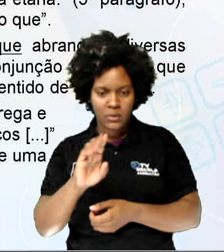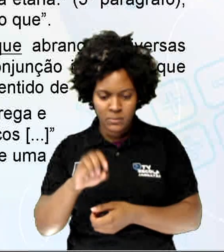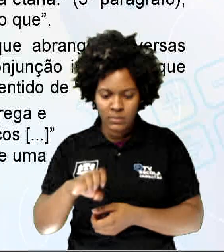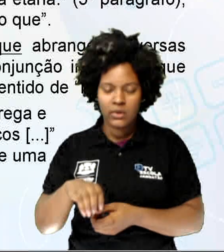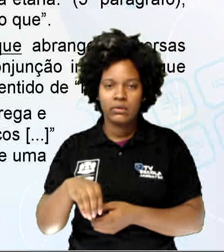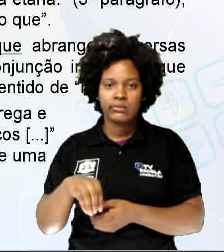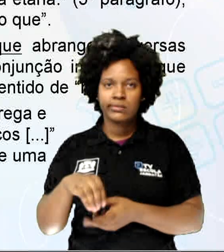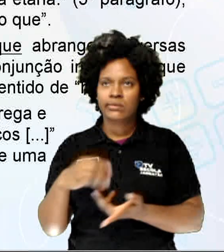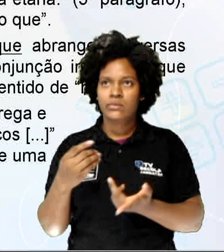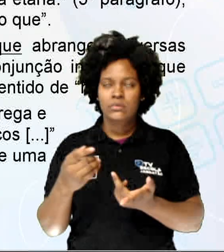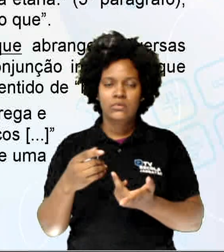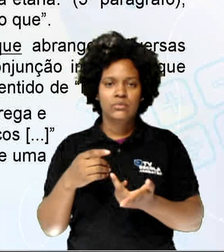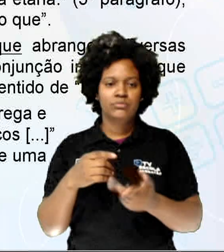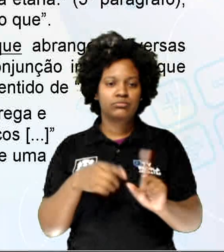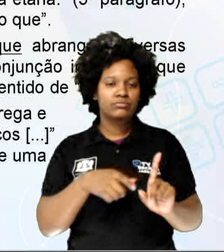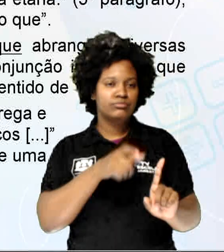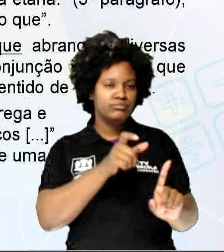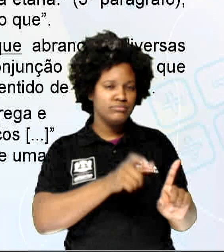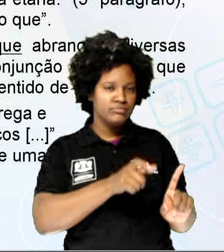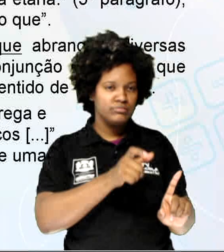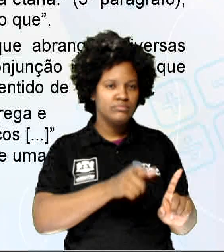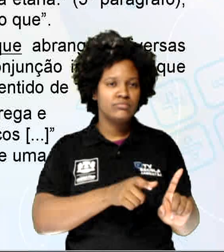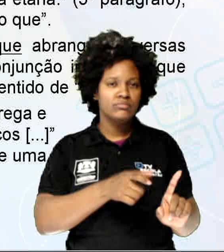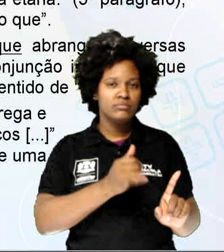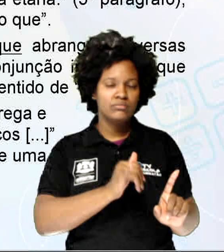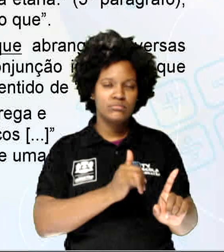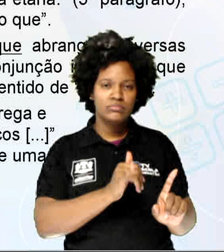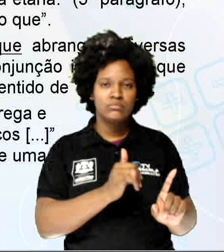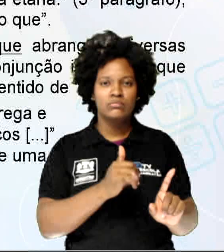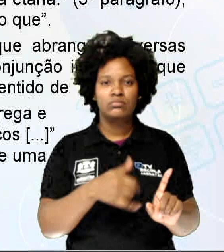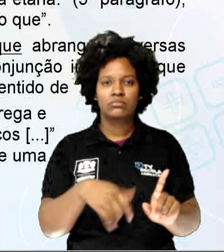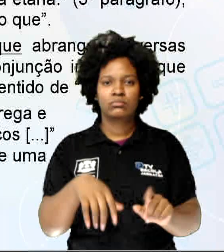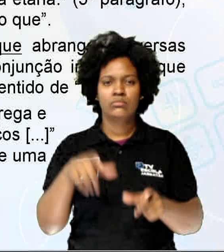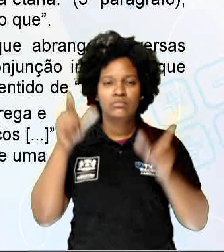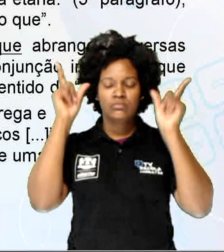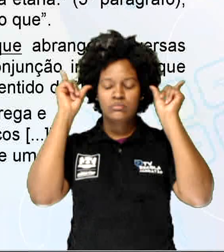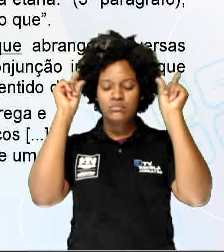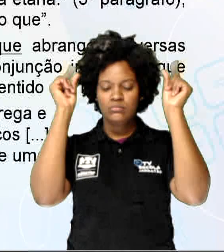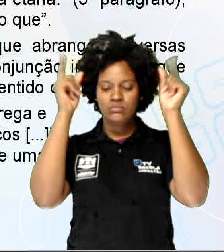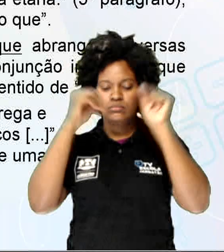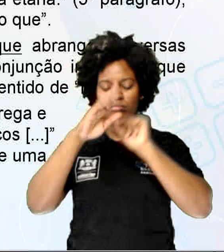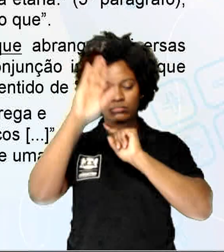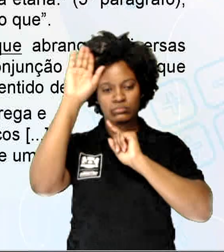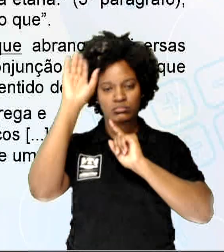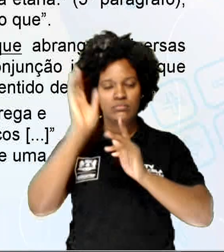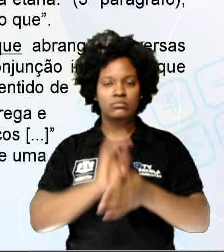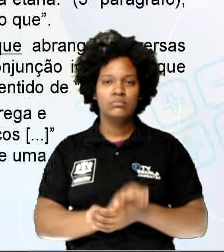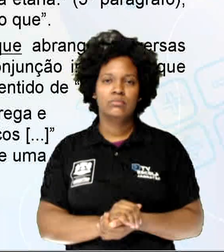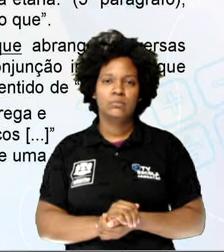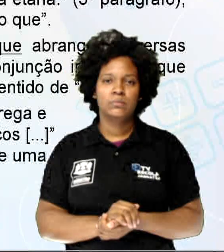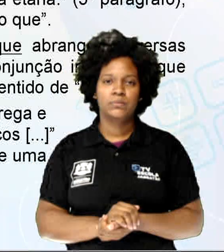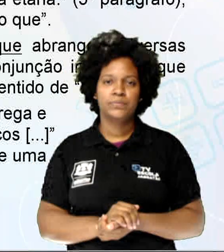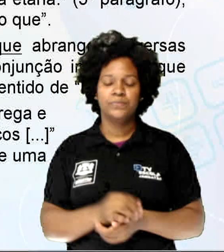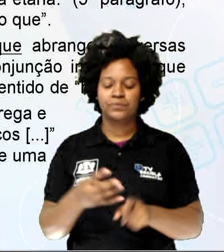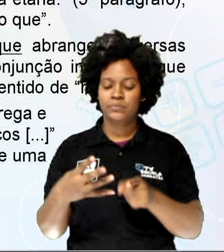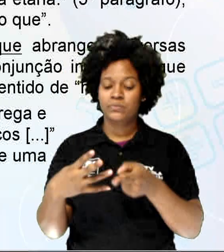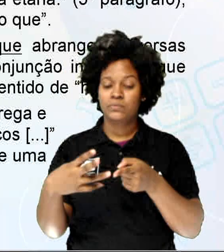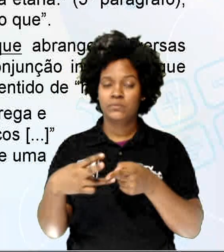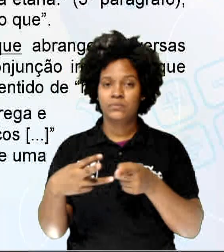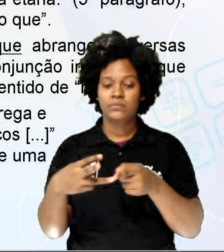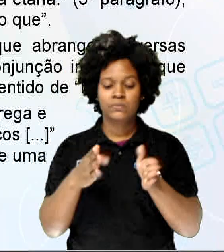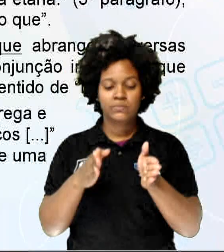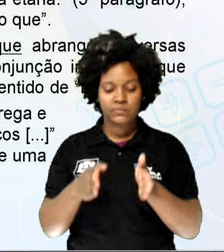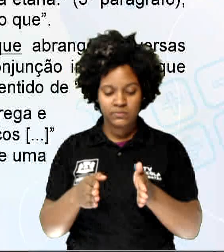mitologias grega e nórdica e aos contos de fada, além da inserção de seres icônicos. Terceiro parágrafo.